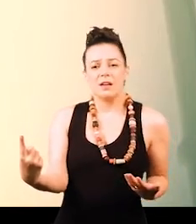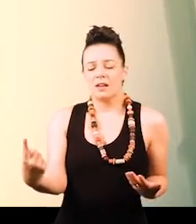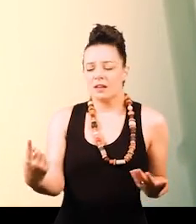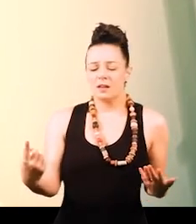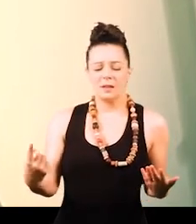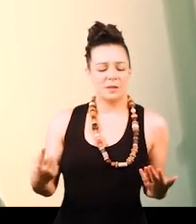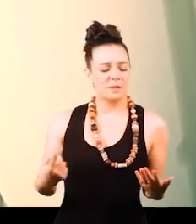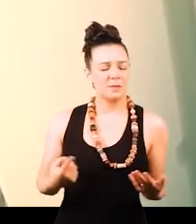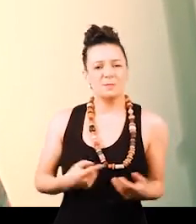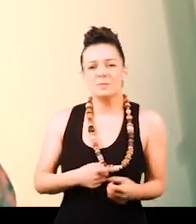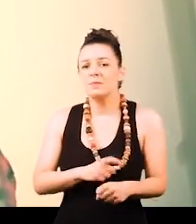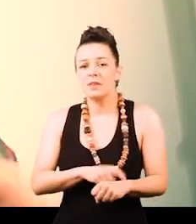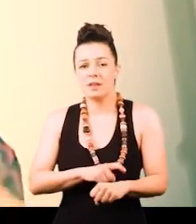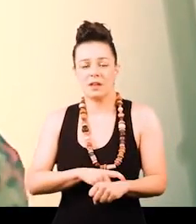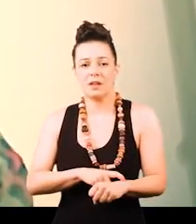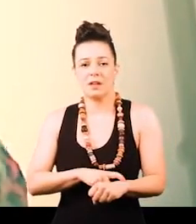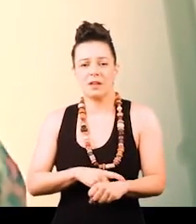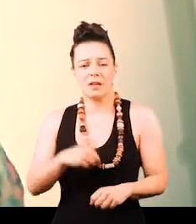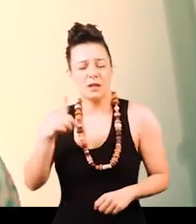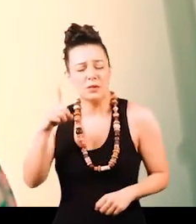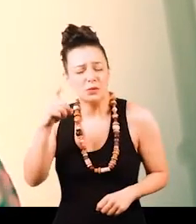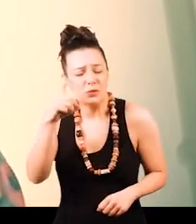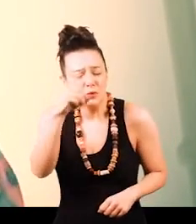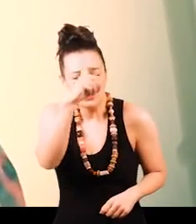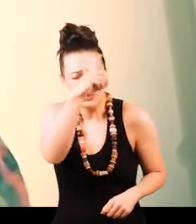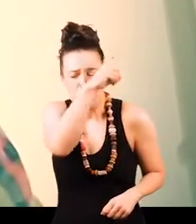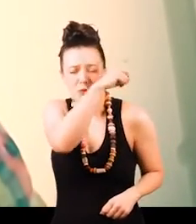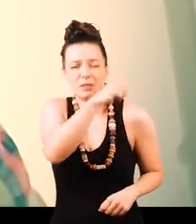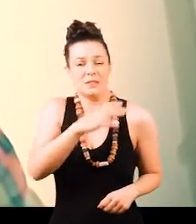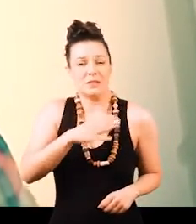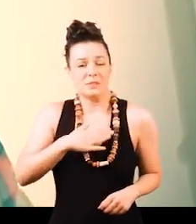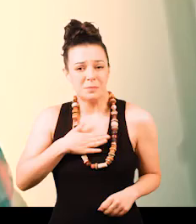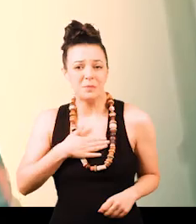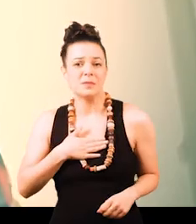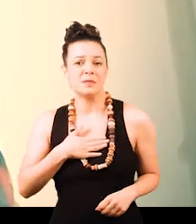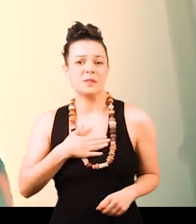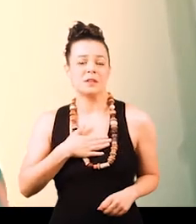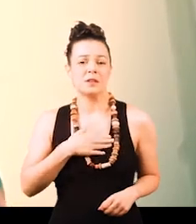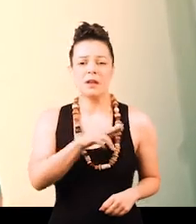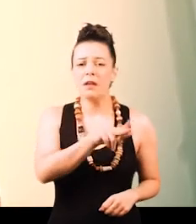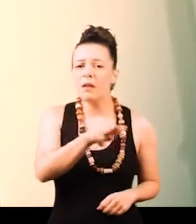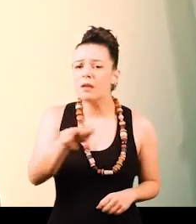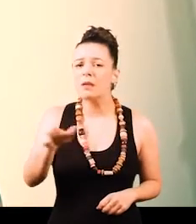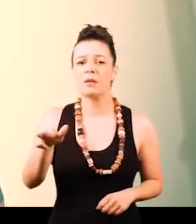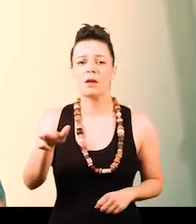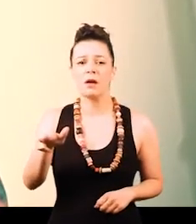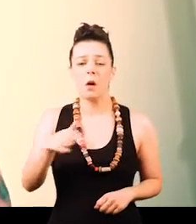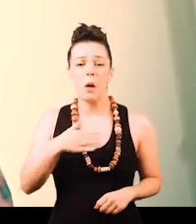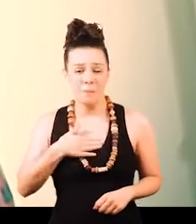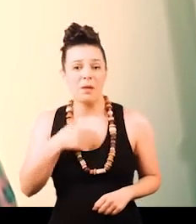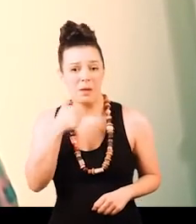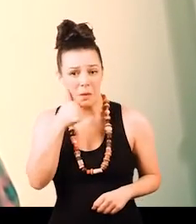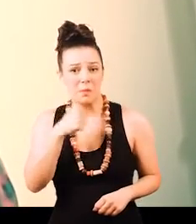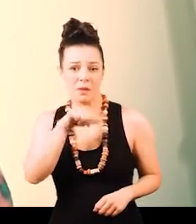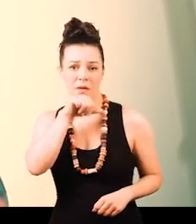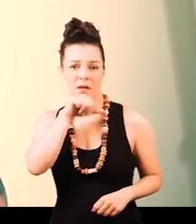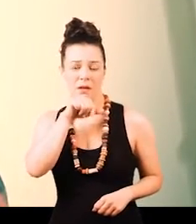bem difícil pra gente, né? Eu, meus irmãos, a minha mãe. Mesmo ele sendo um excelente